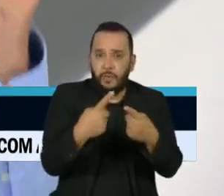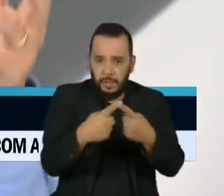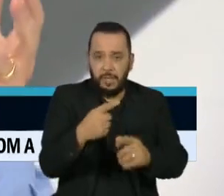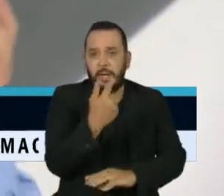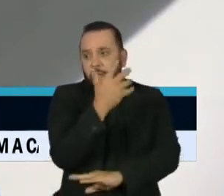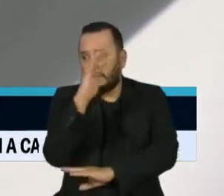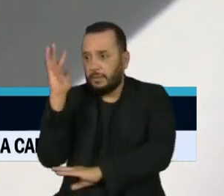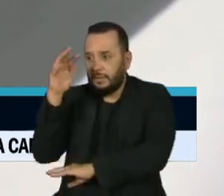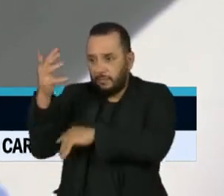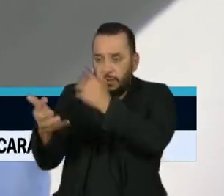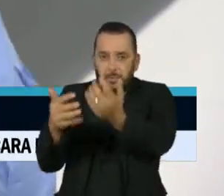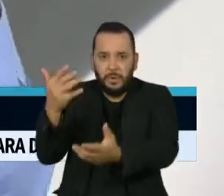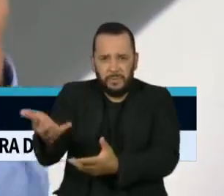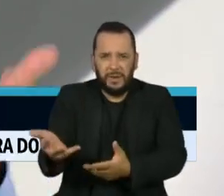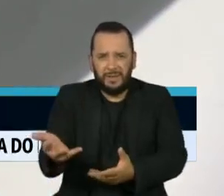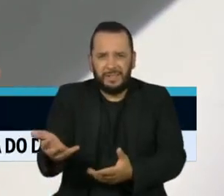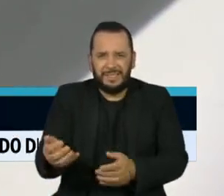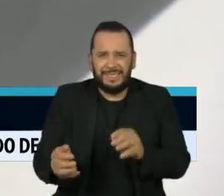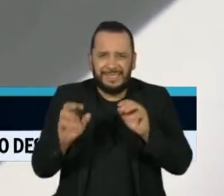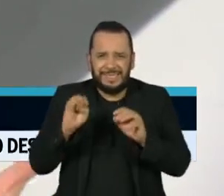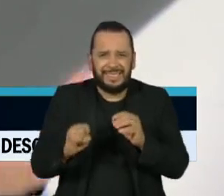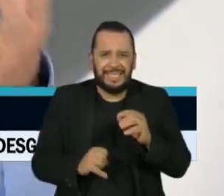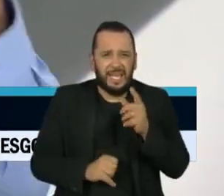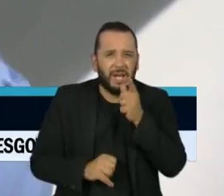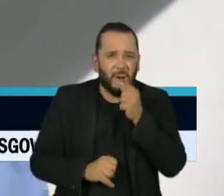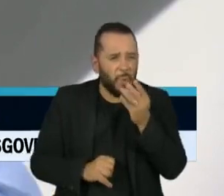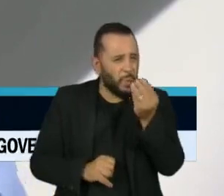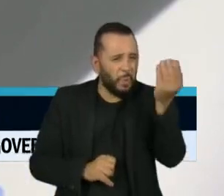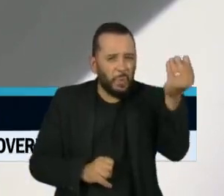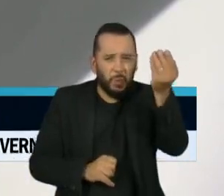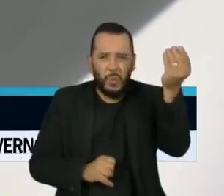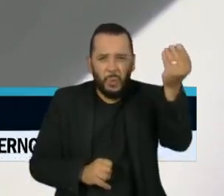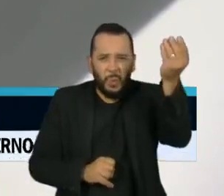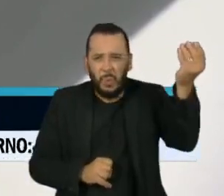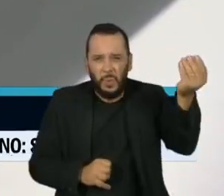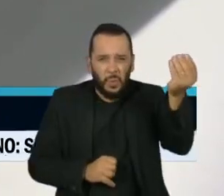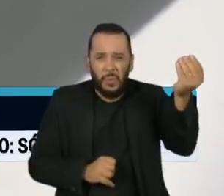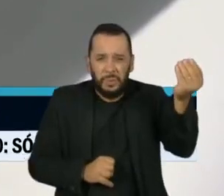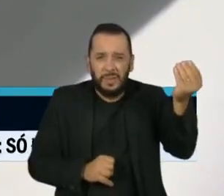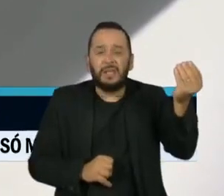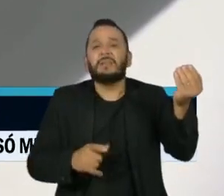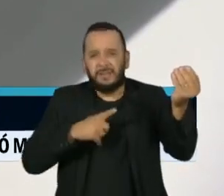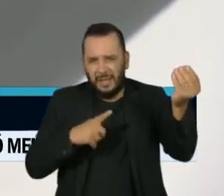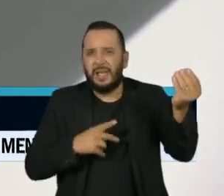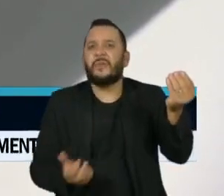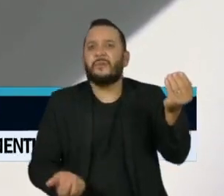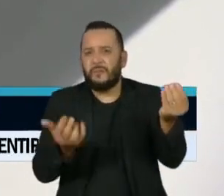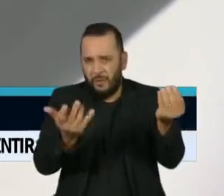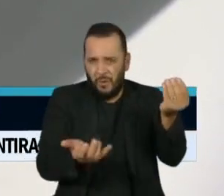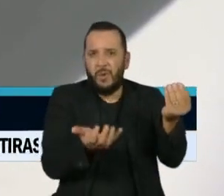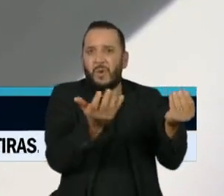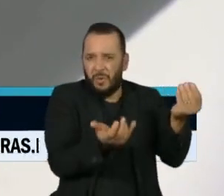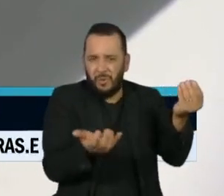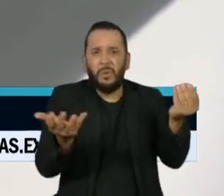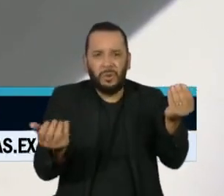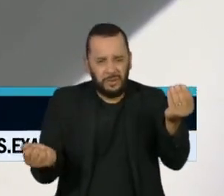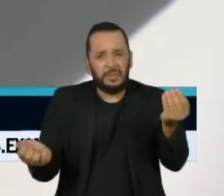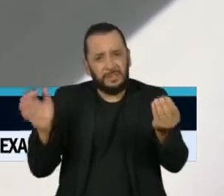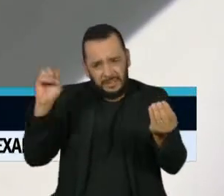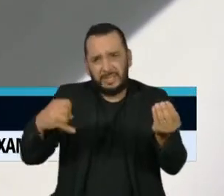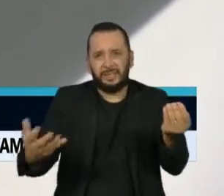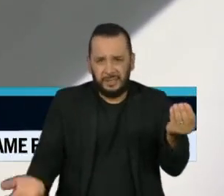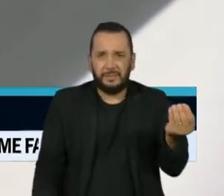ela é úmida e está no seu estado natural, o incêndio é controlado na grande maior parte das vezes. Então,